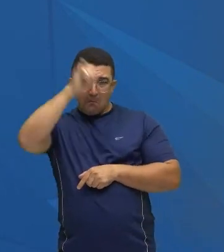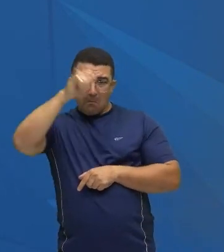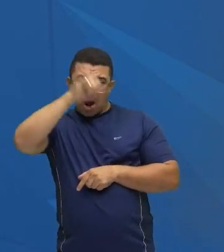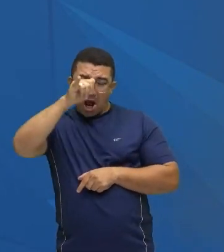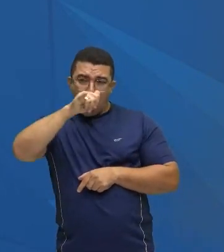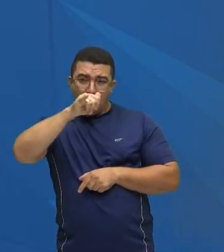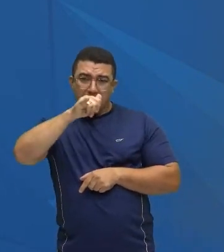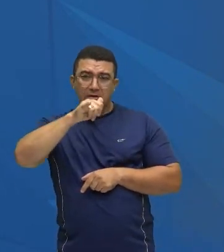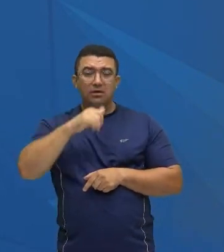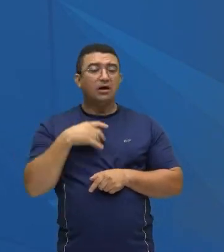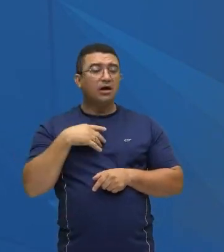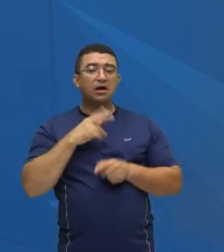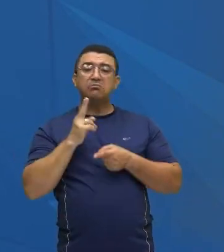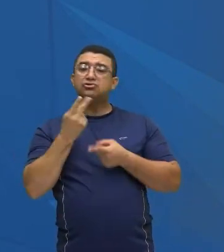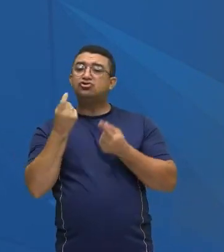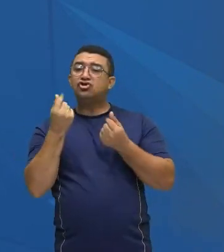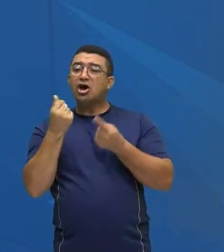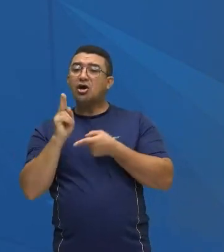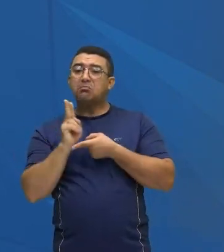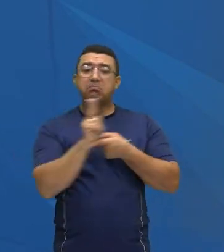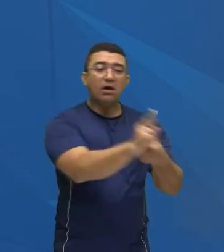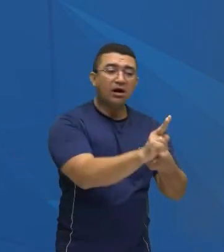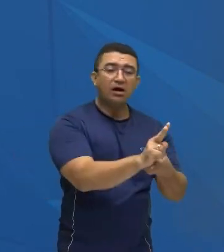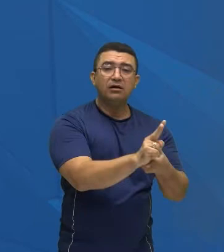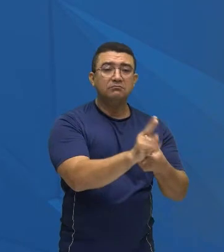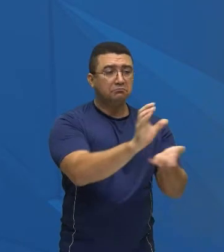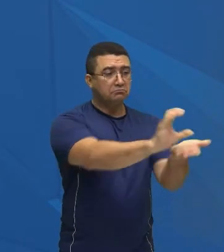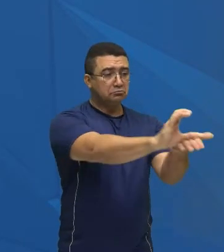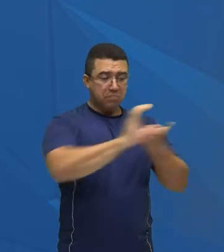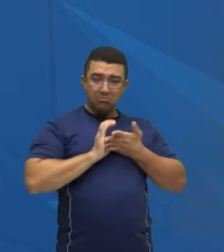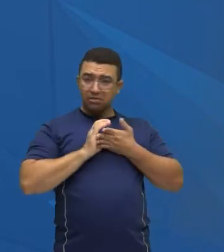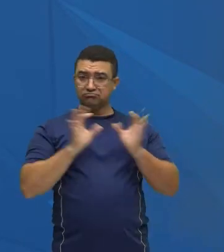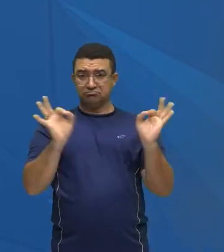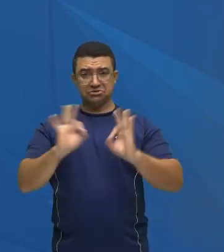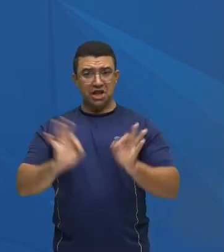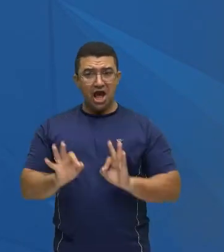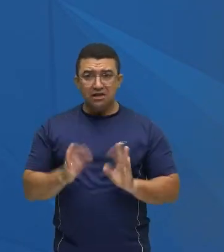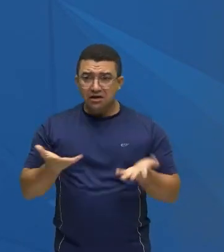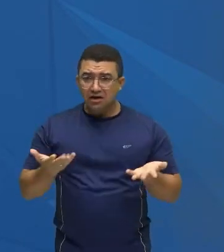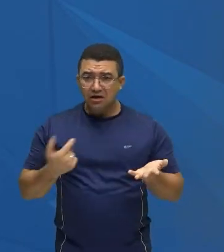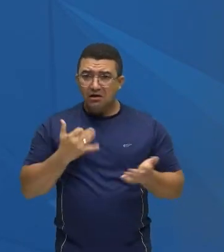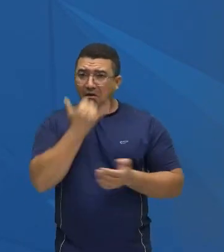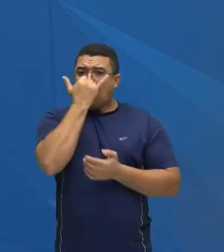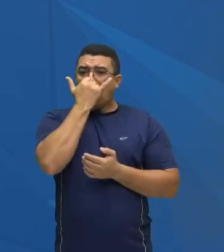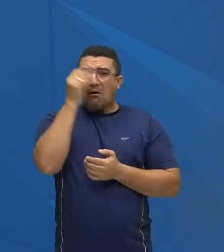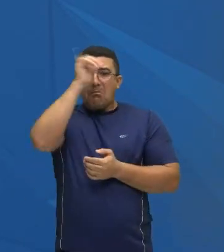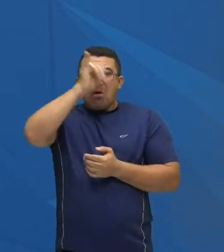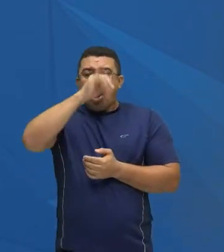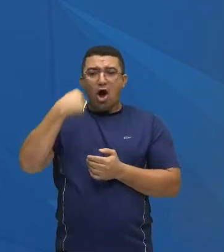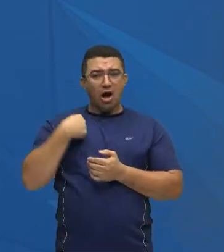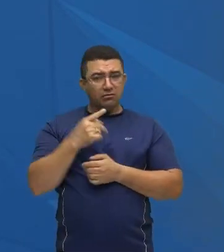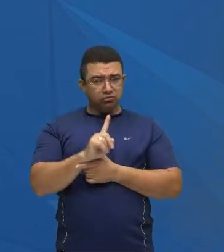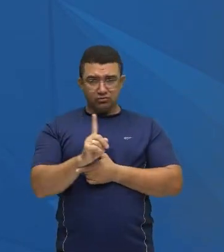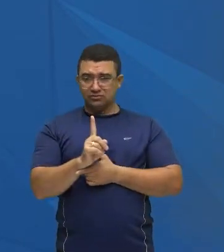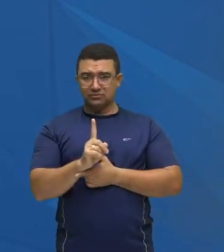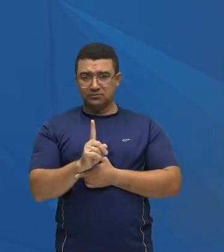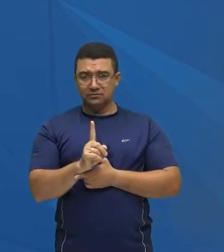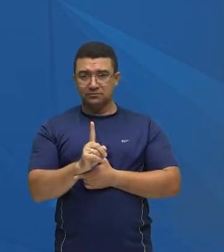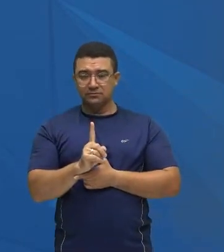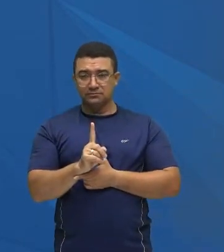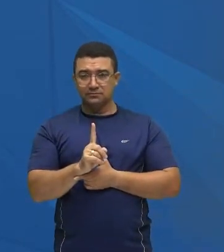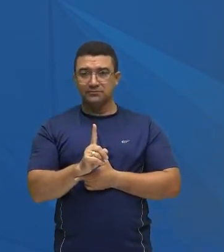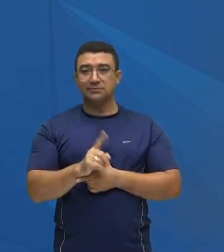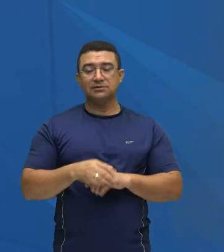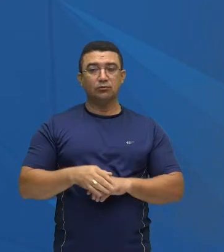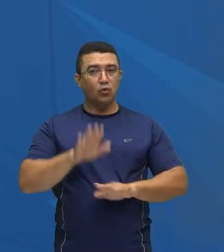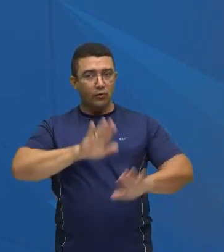relação e entender que isso não necessariamente é importante, tá bom? Então, são os viés assim dos dois lados, não é?